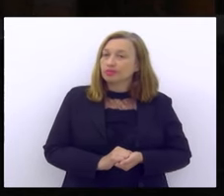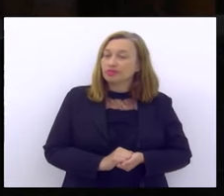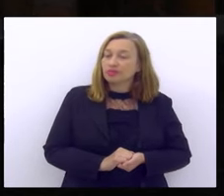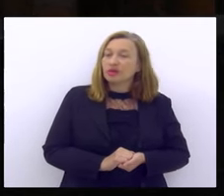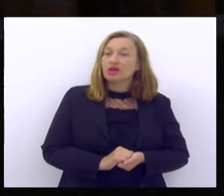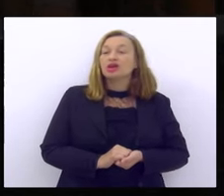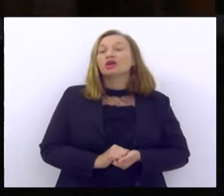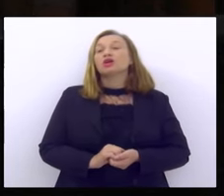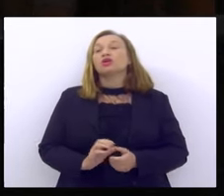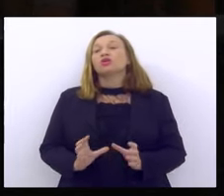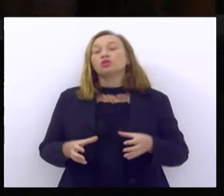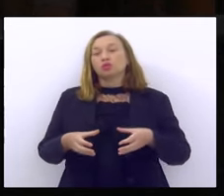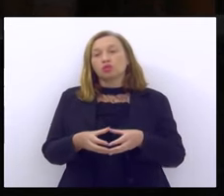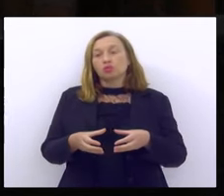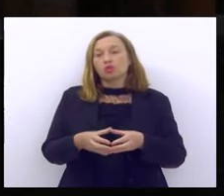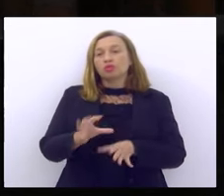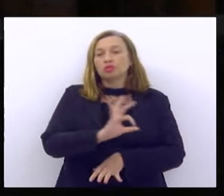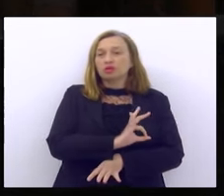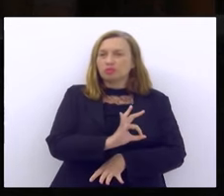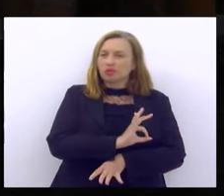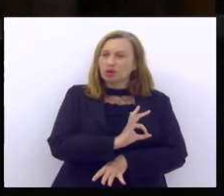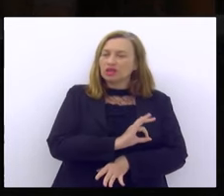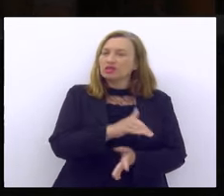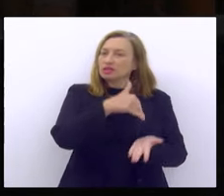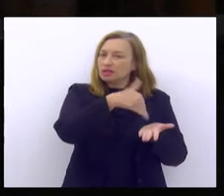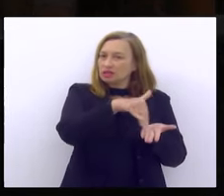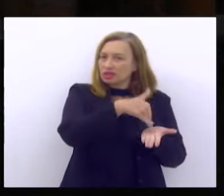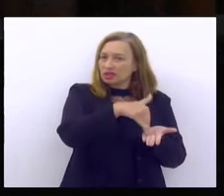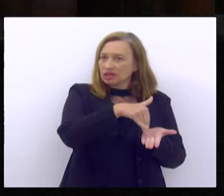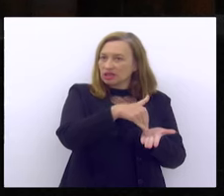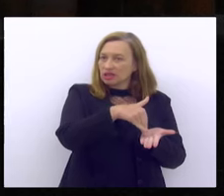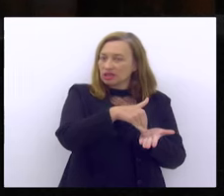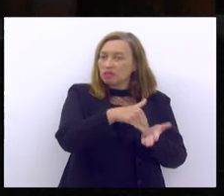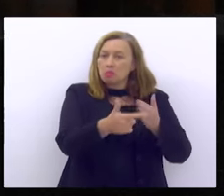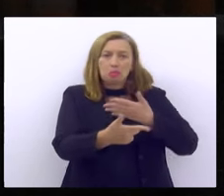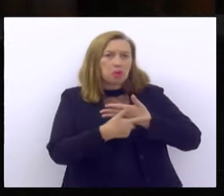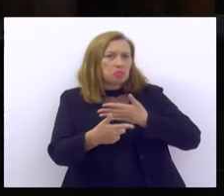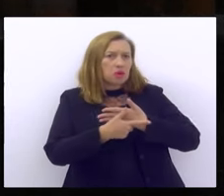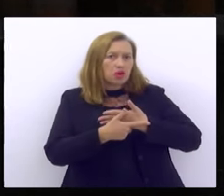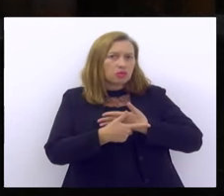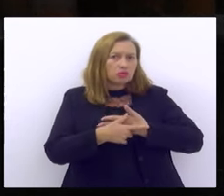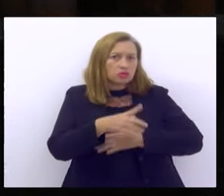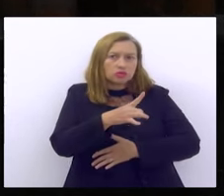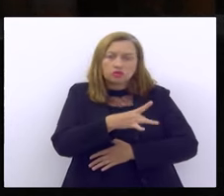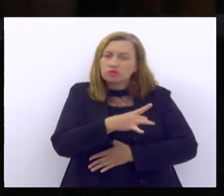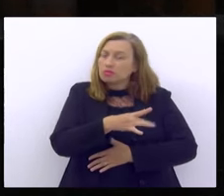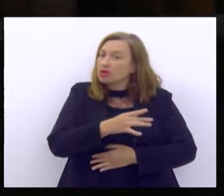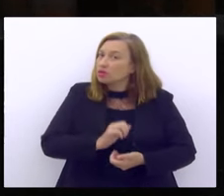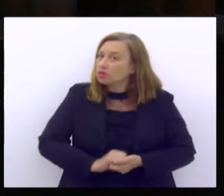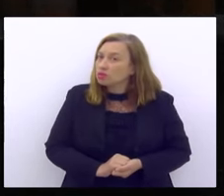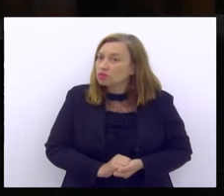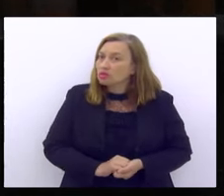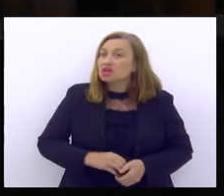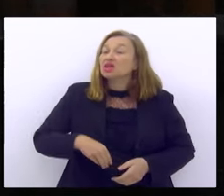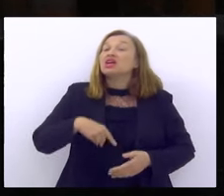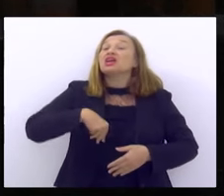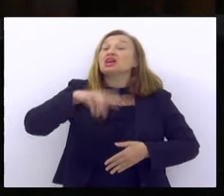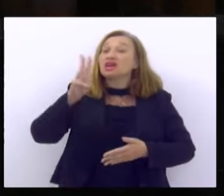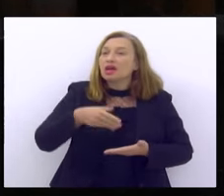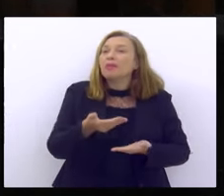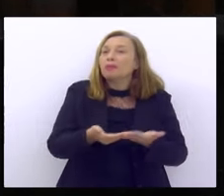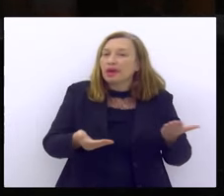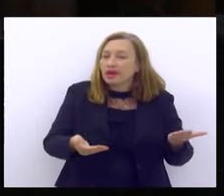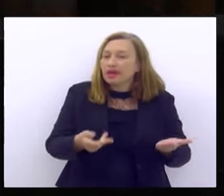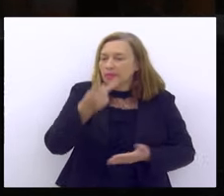de segurança, a partir das suas secretarias, vêm desempenhando um papel temerário. E quem perde com isso é o morador